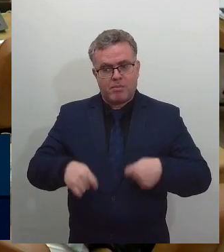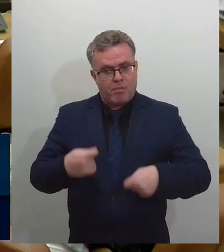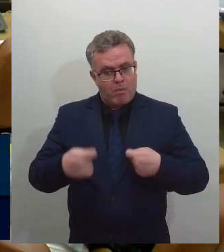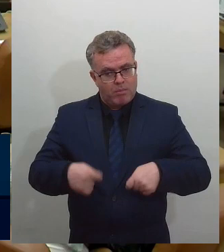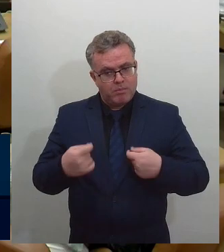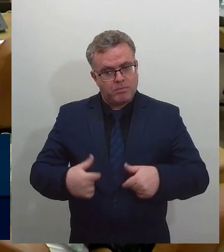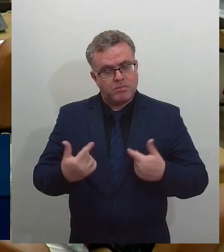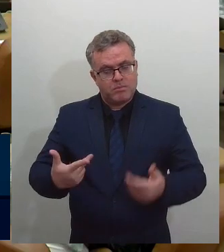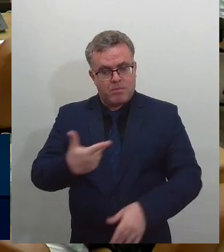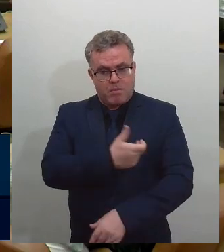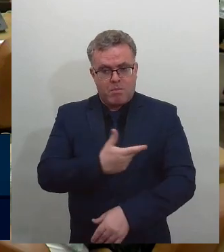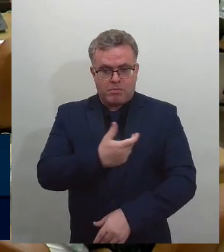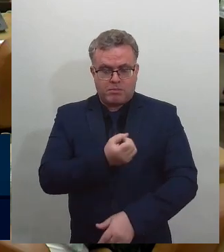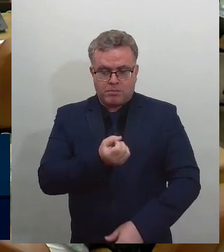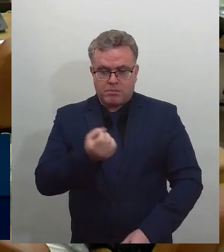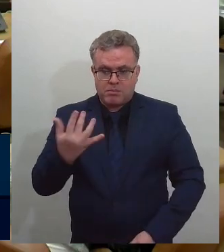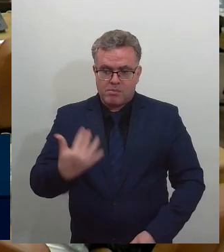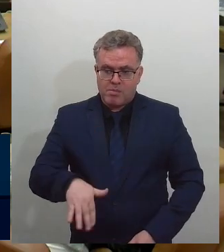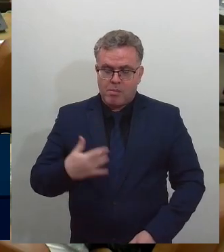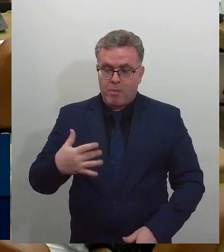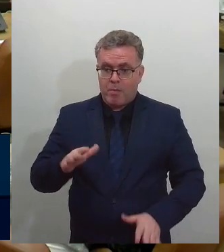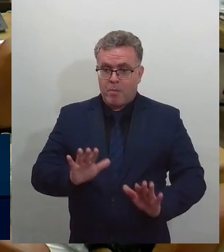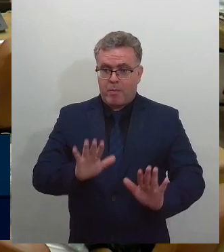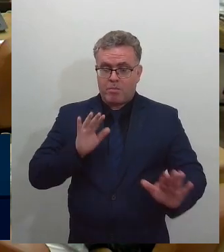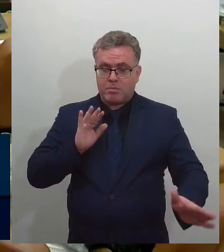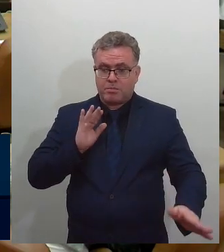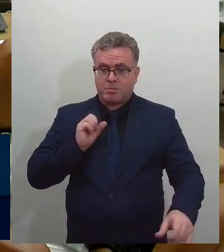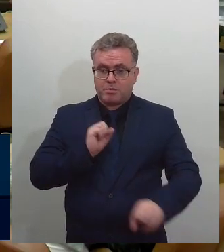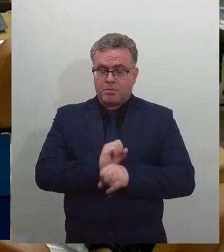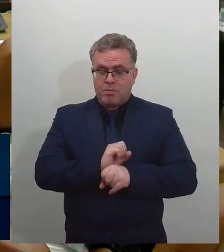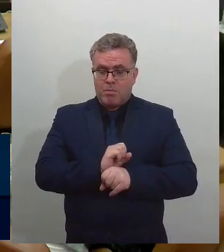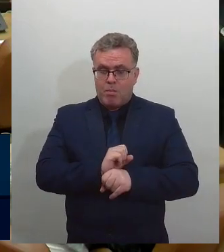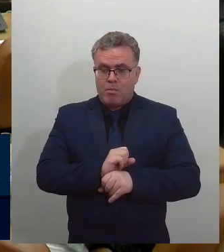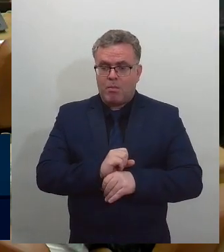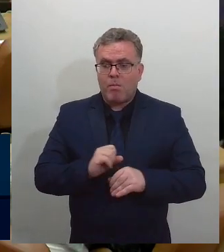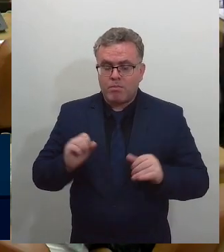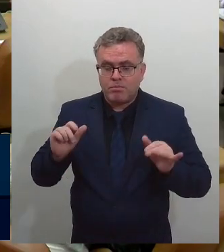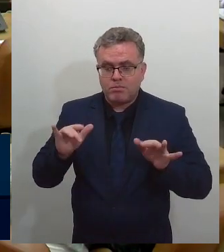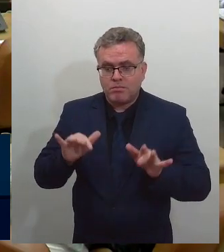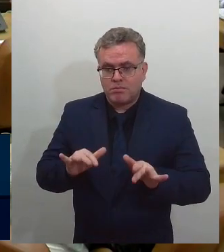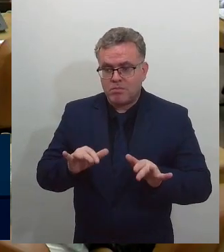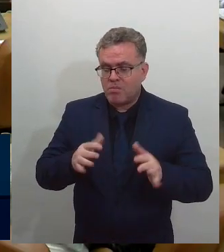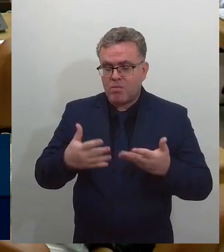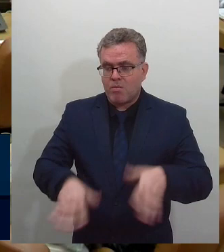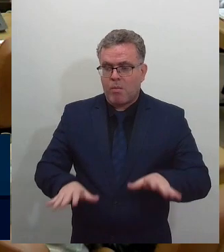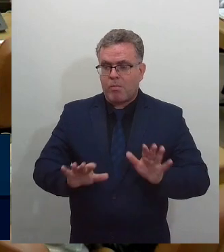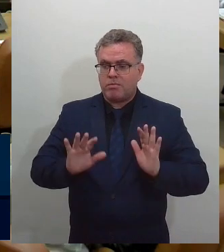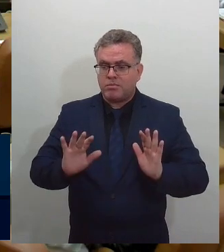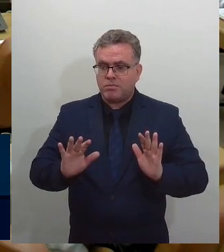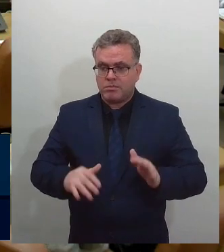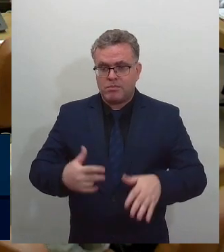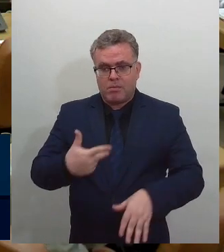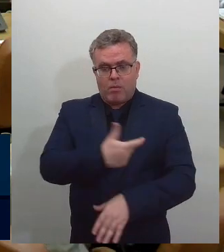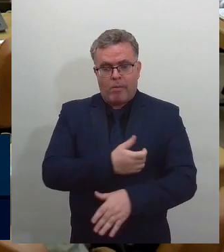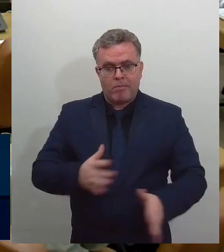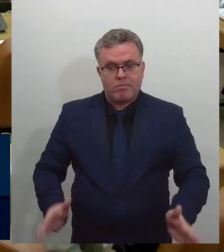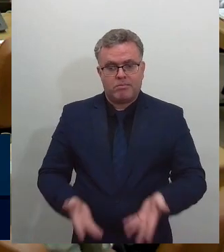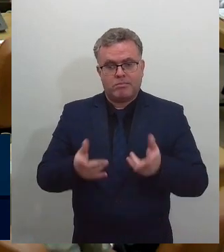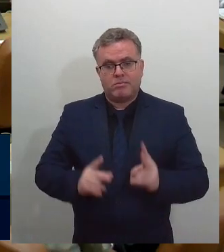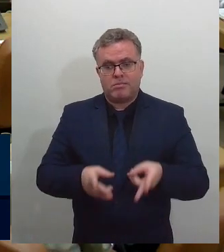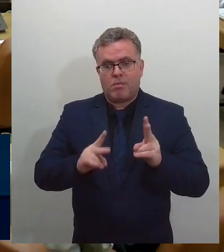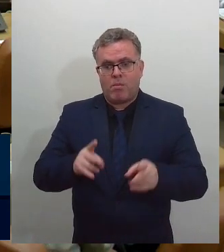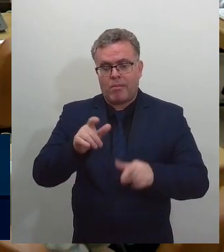essa resistência, porque hoje em dia falam que essa vacina vai estar estimulando os nossos jovens que iniciem